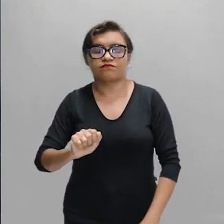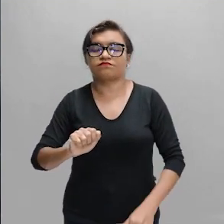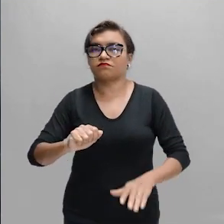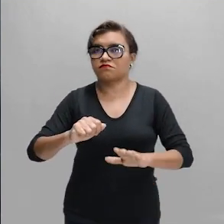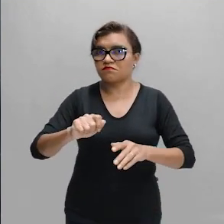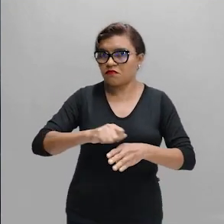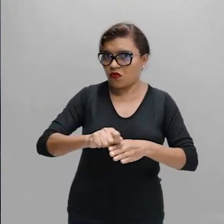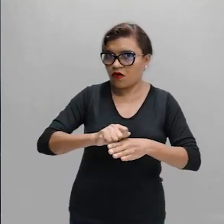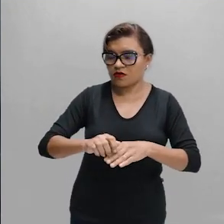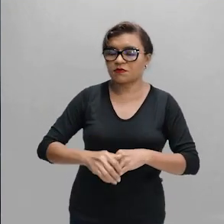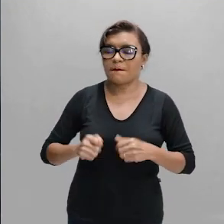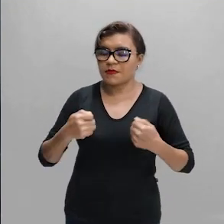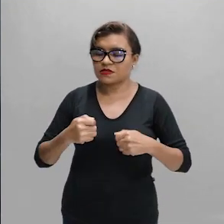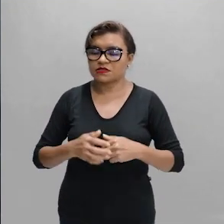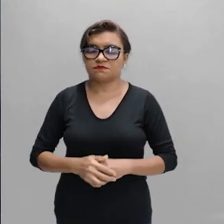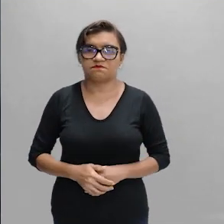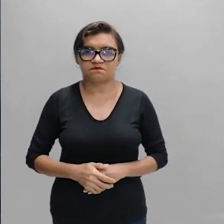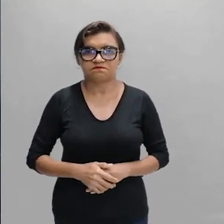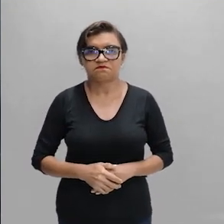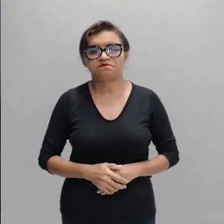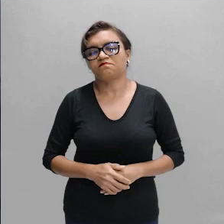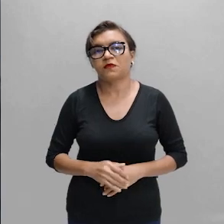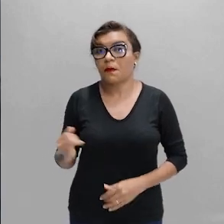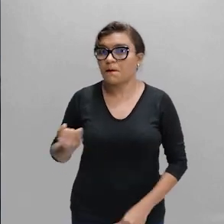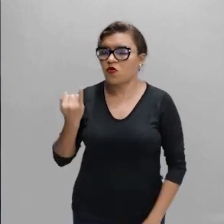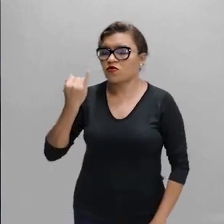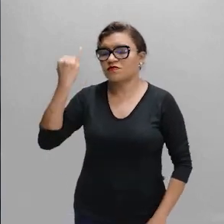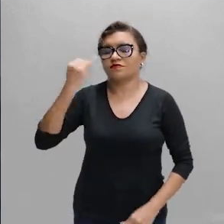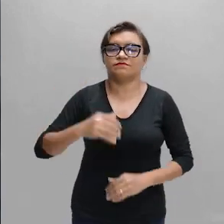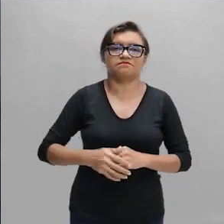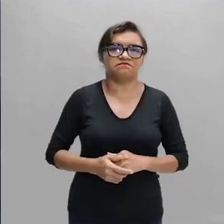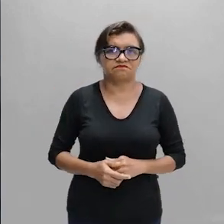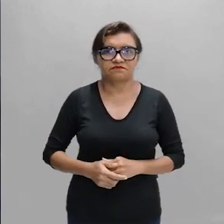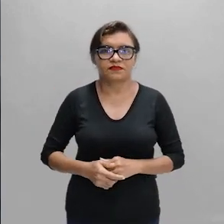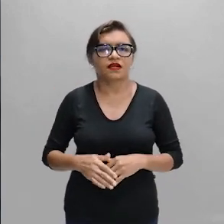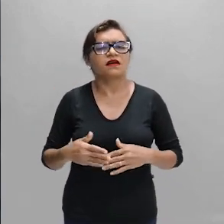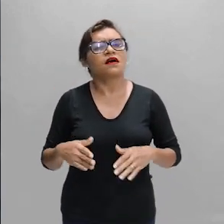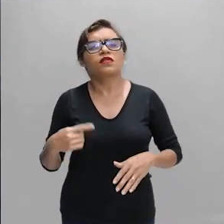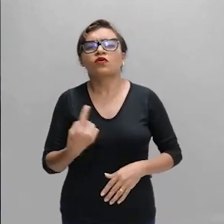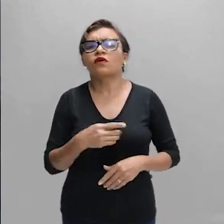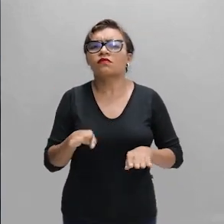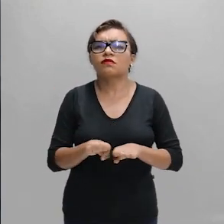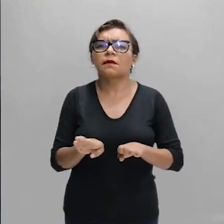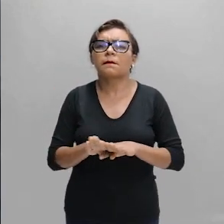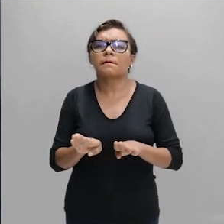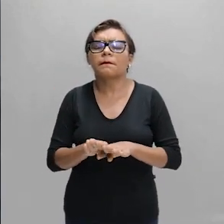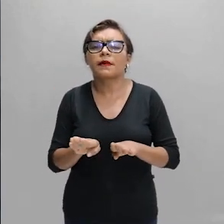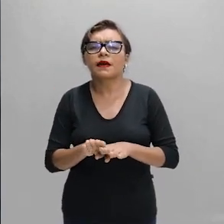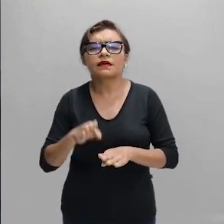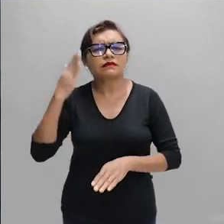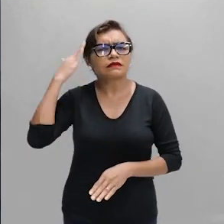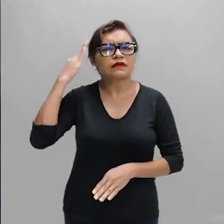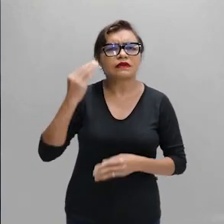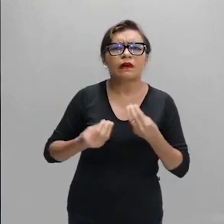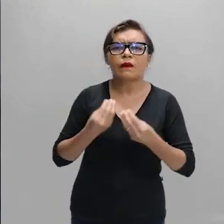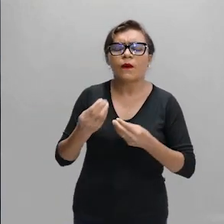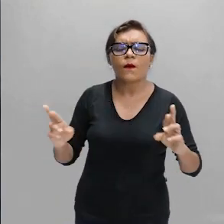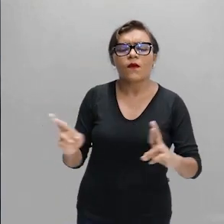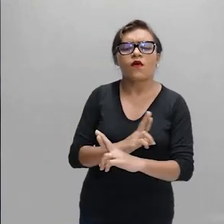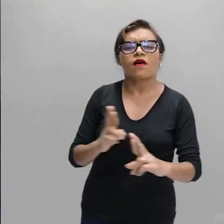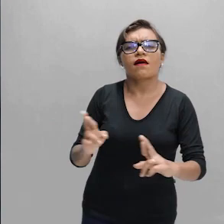Também super importantes. Ok? Uma relação que a gente pode fazer da temperatura com a